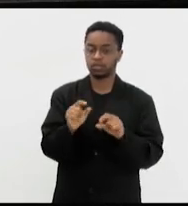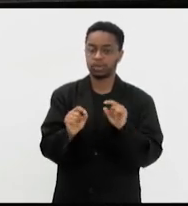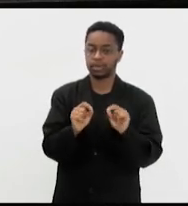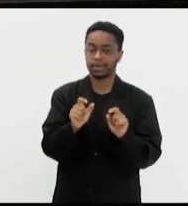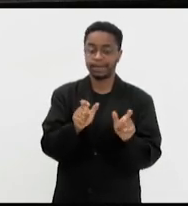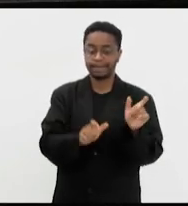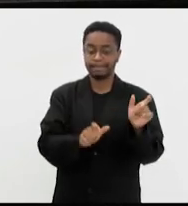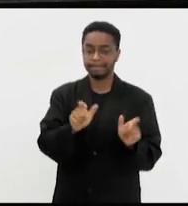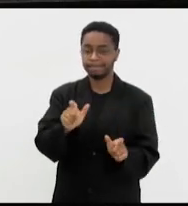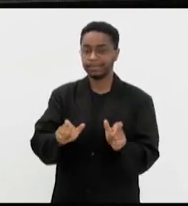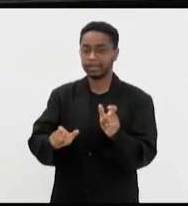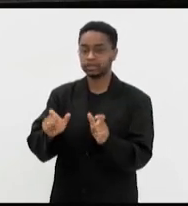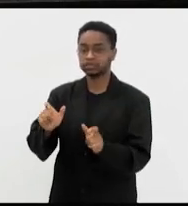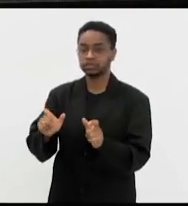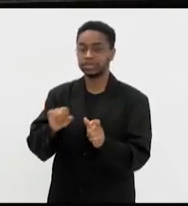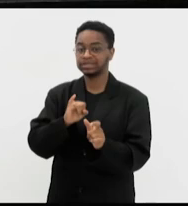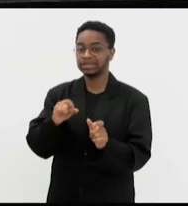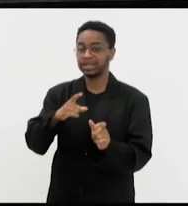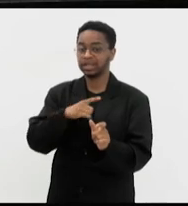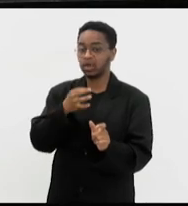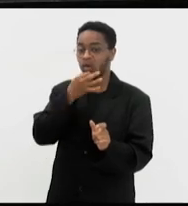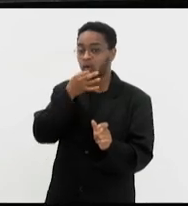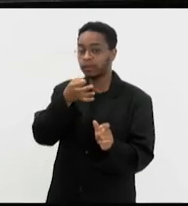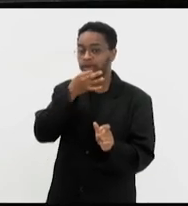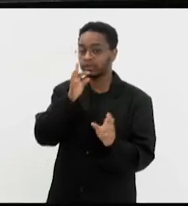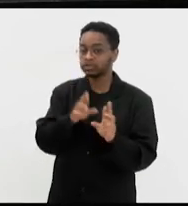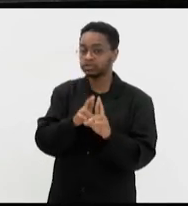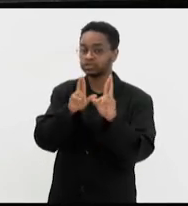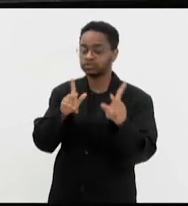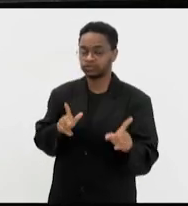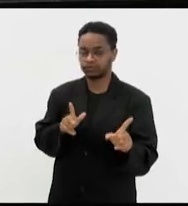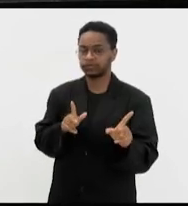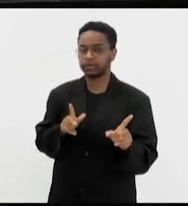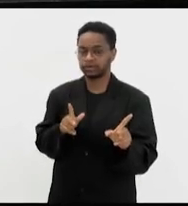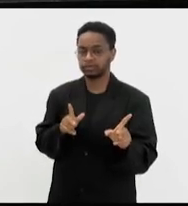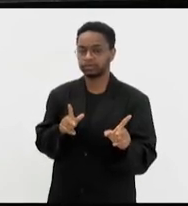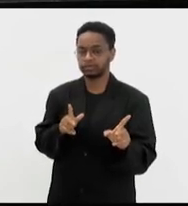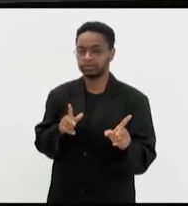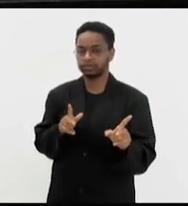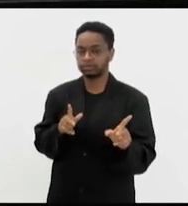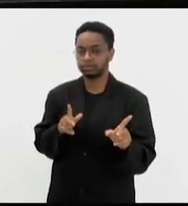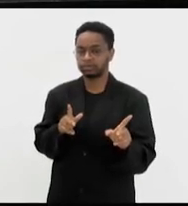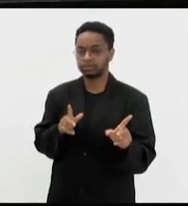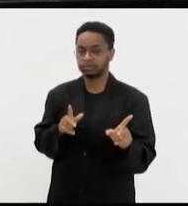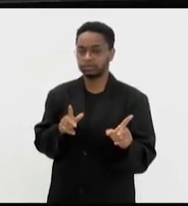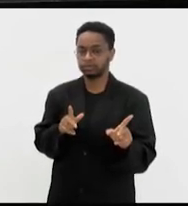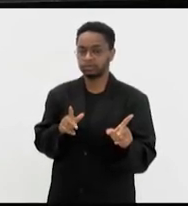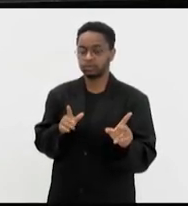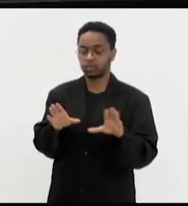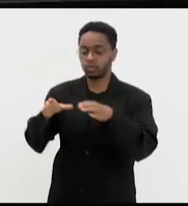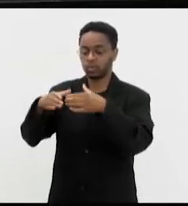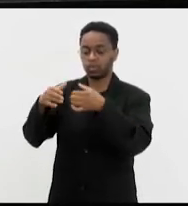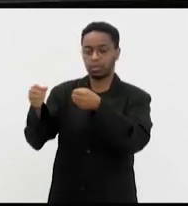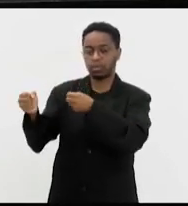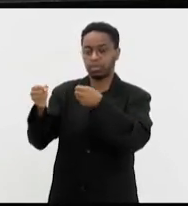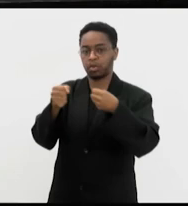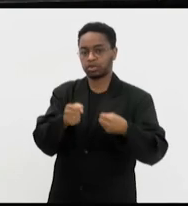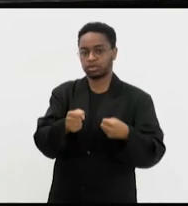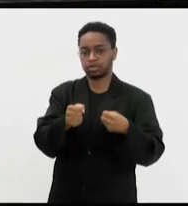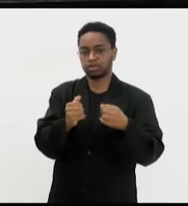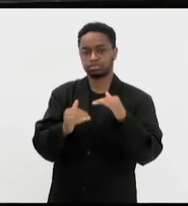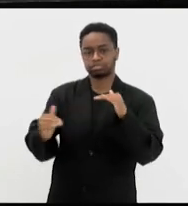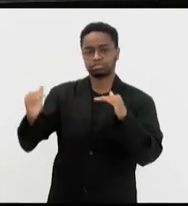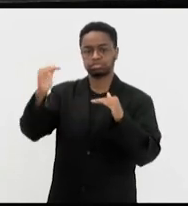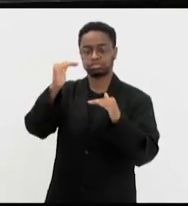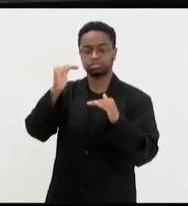pessoas que têm opinião diferente dos poderosos que estão no